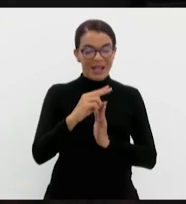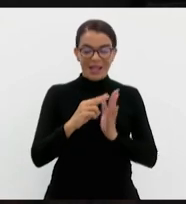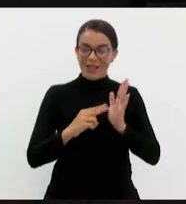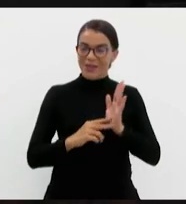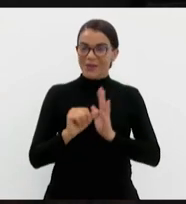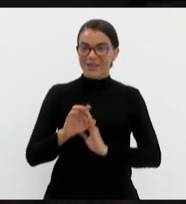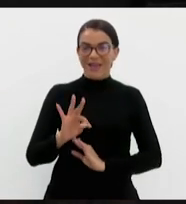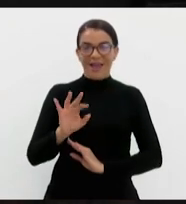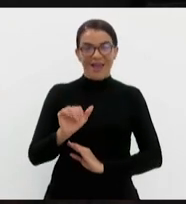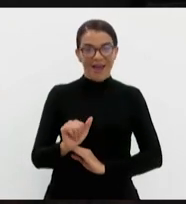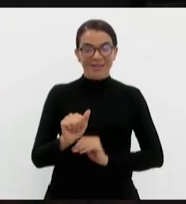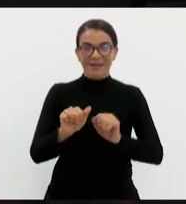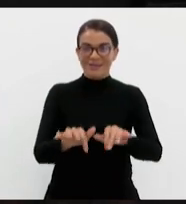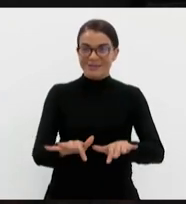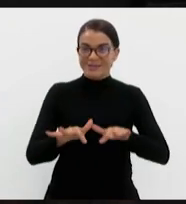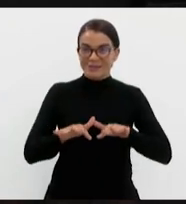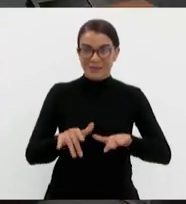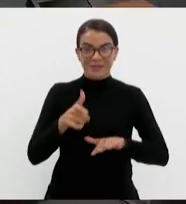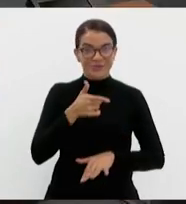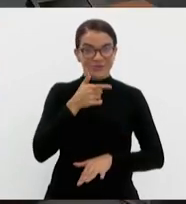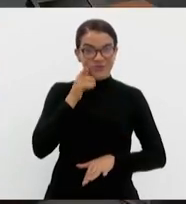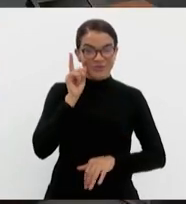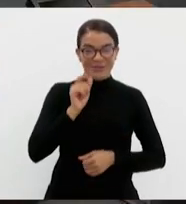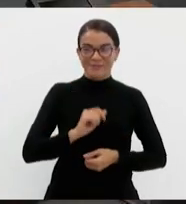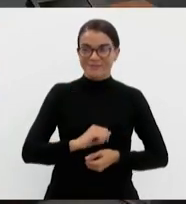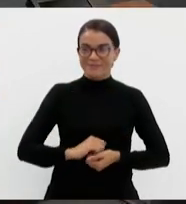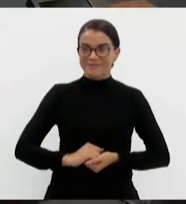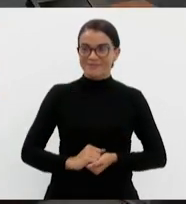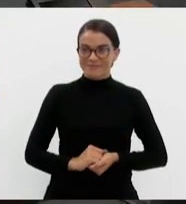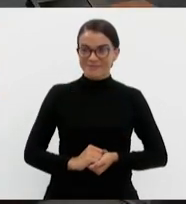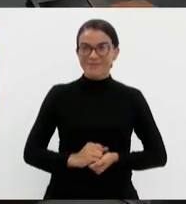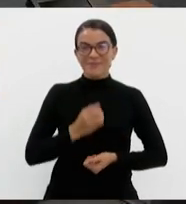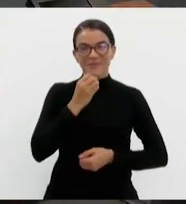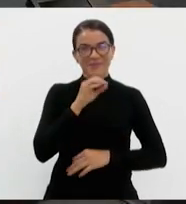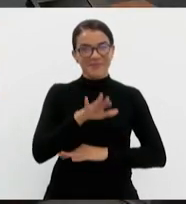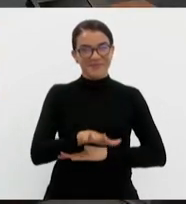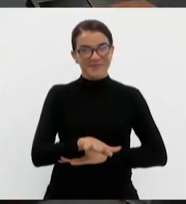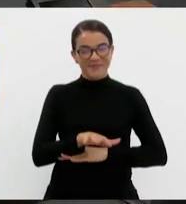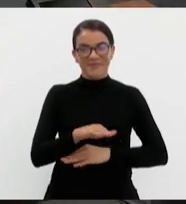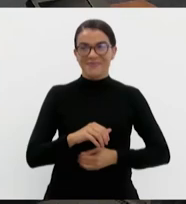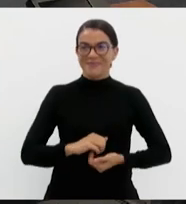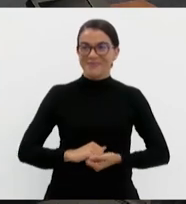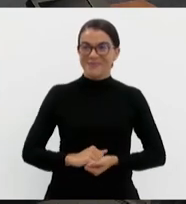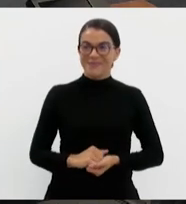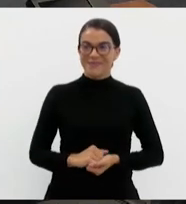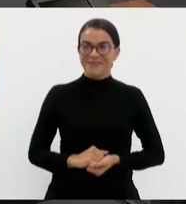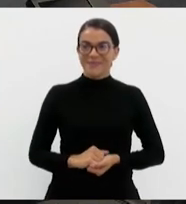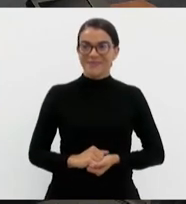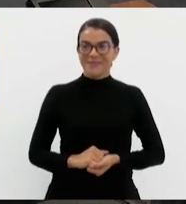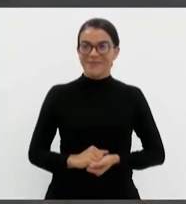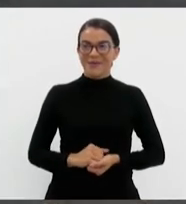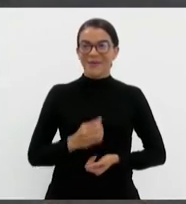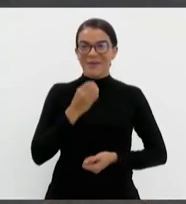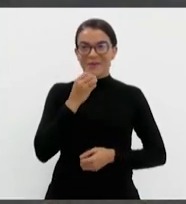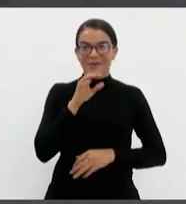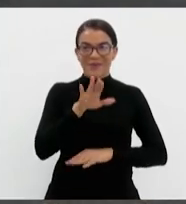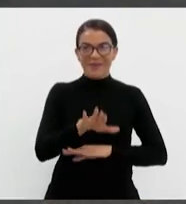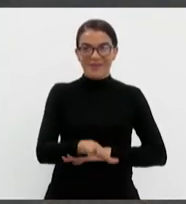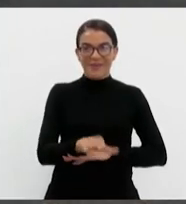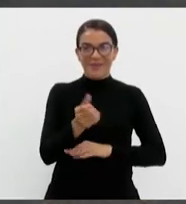leitura da ata da sessão anterior. Boa tarde. Boa tarde,